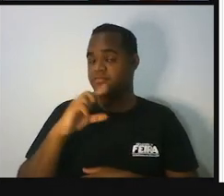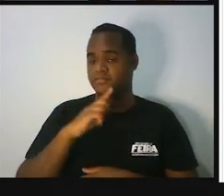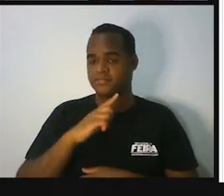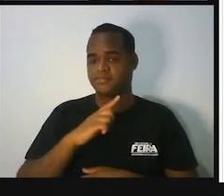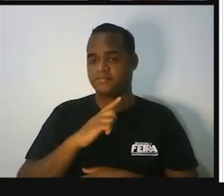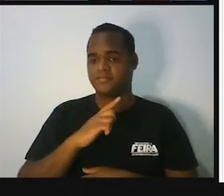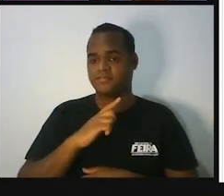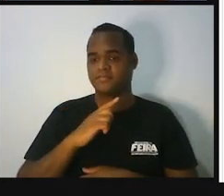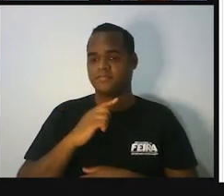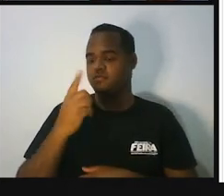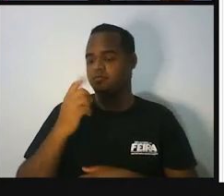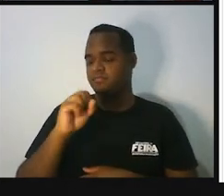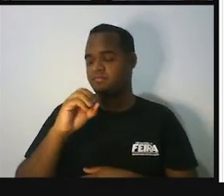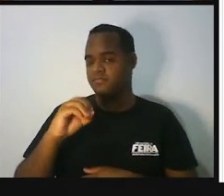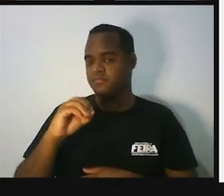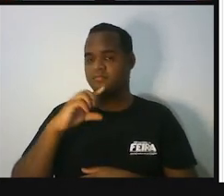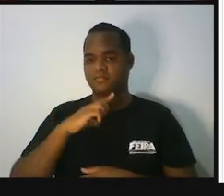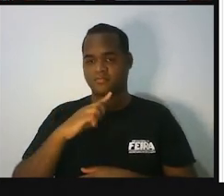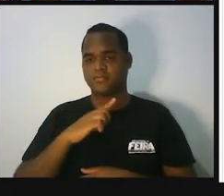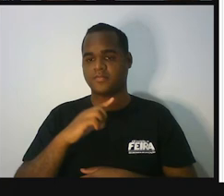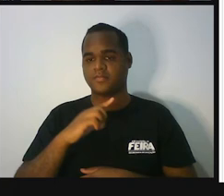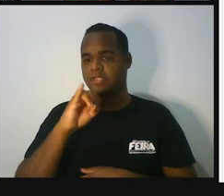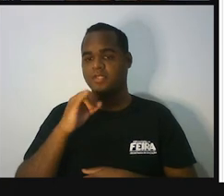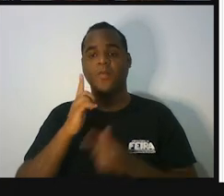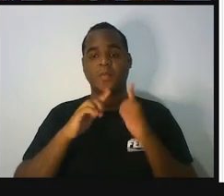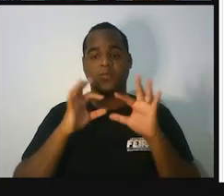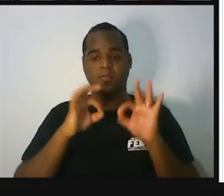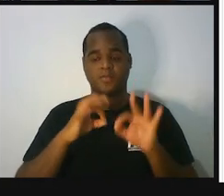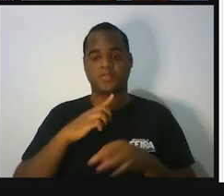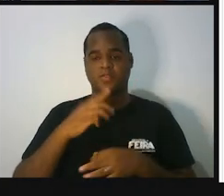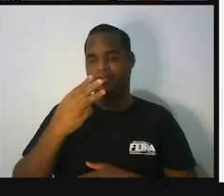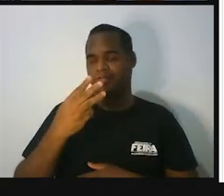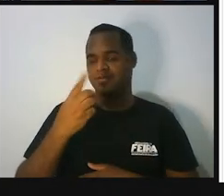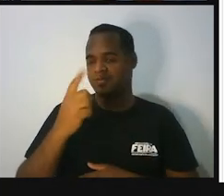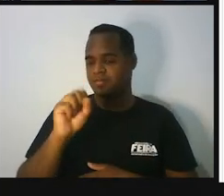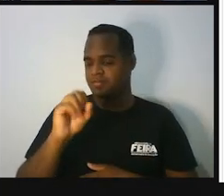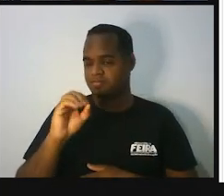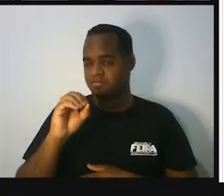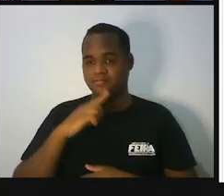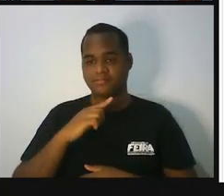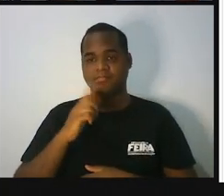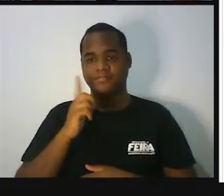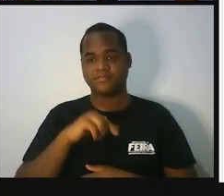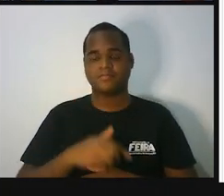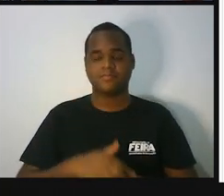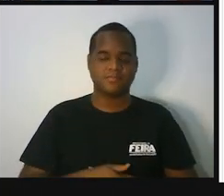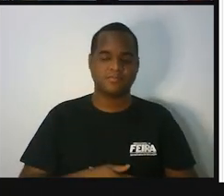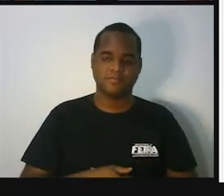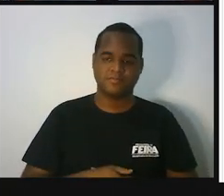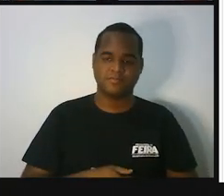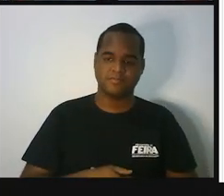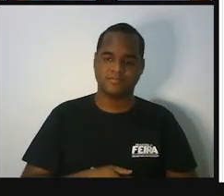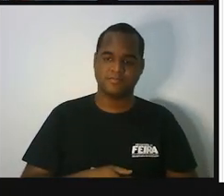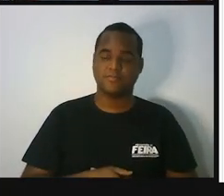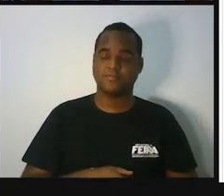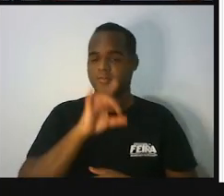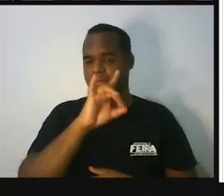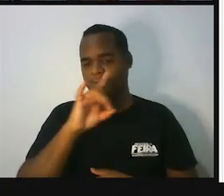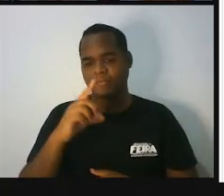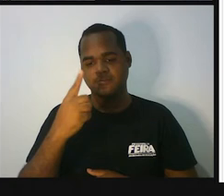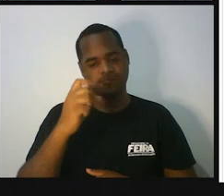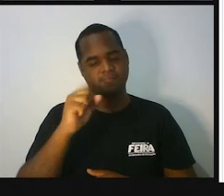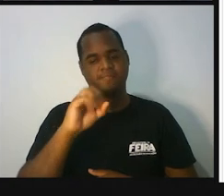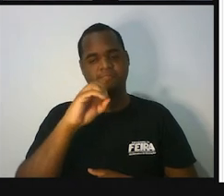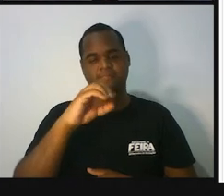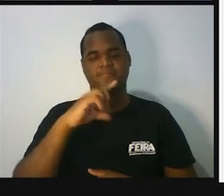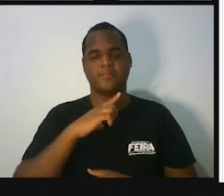dá 180, se eu juntar os 3 triângulos, dá essa figura aí. Então, cada um tem 180, são